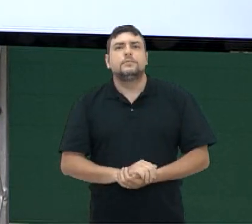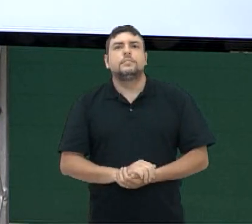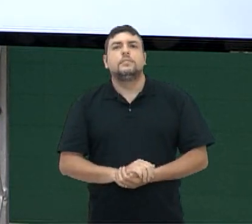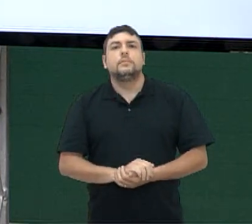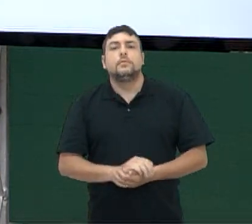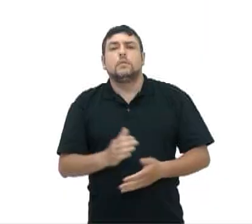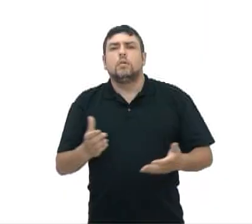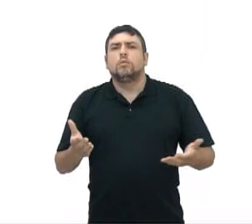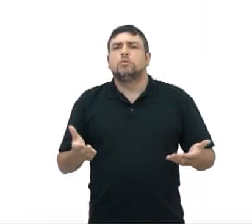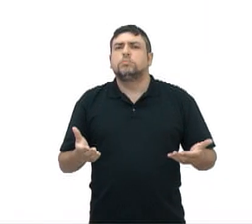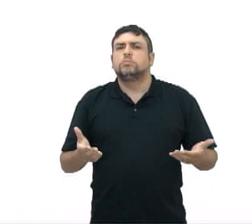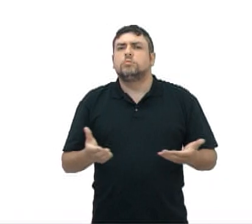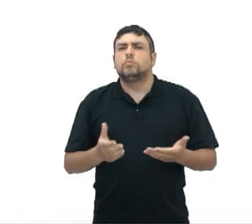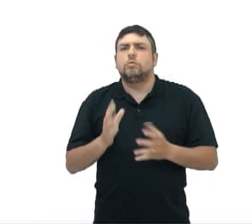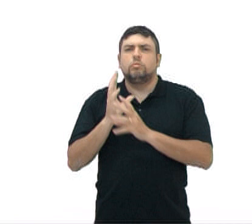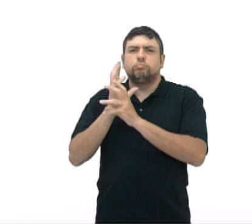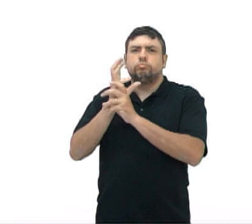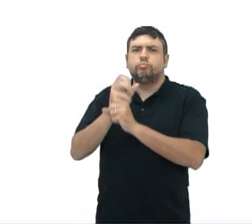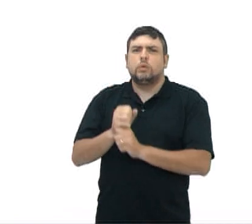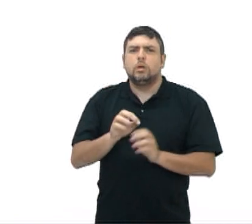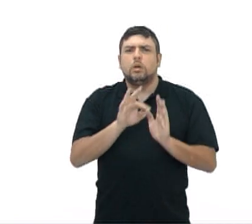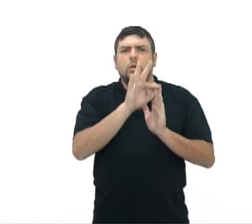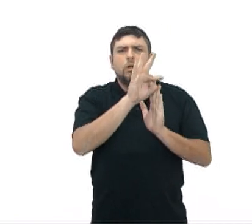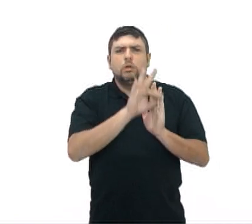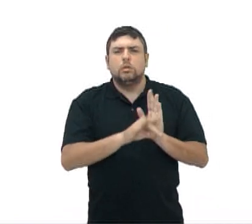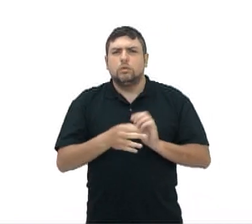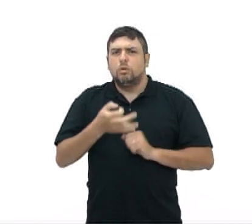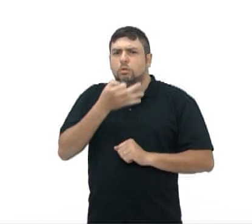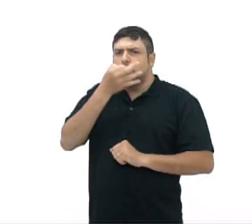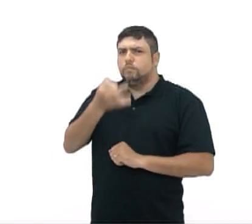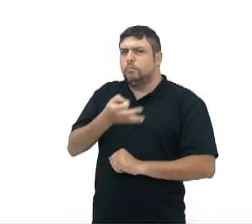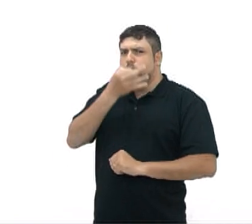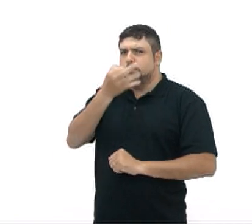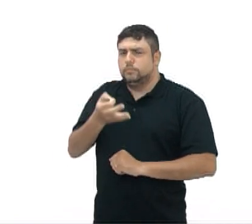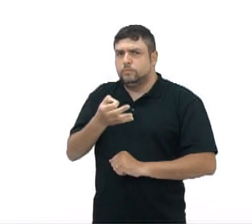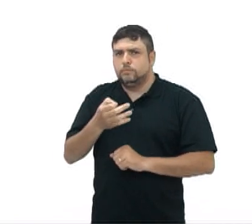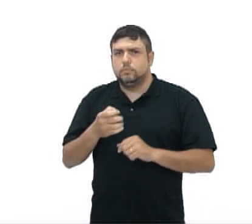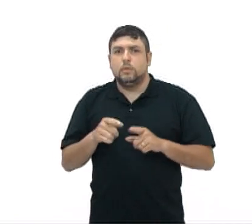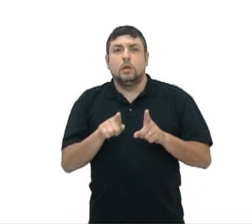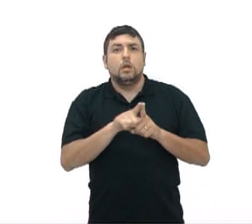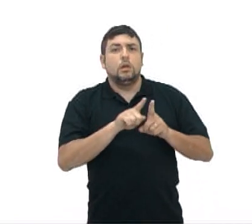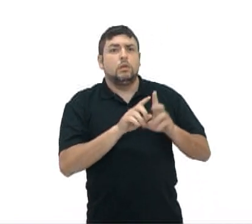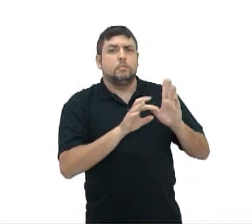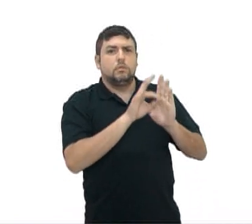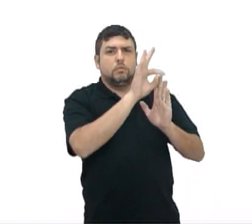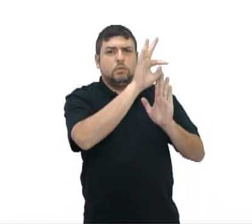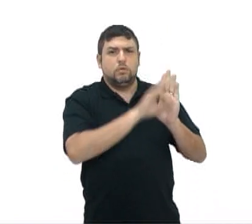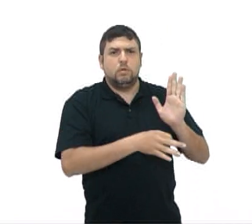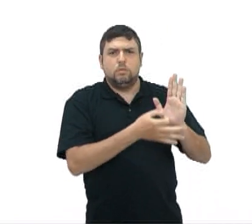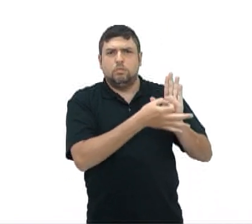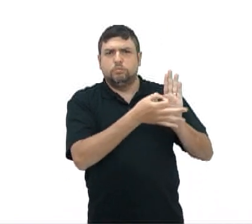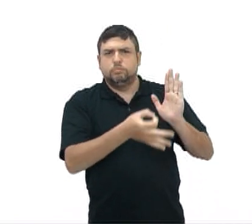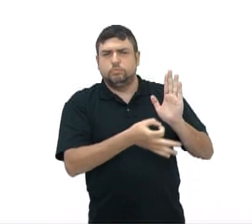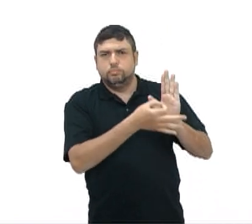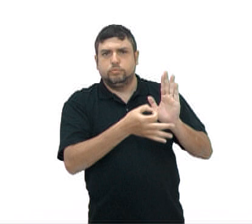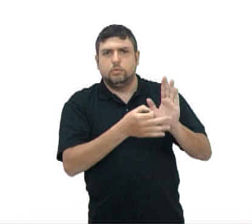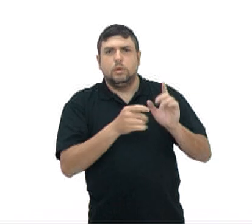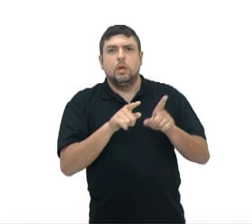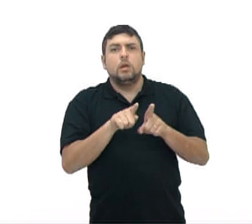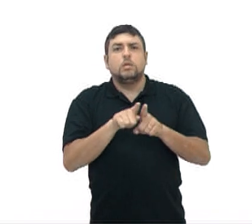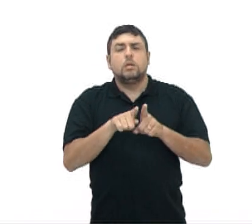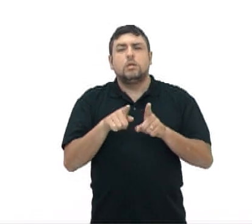Vamos revisar os textos de opinião já estudados, interpretar alguns textos de um texto de opinião e reconhecer as